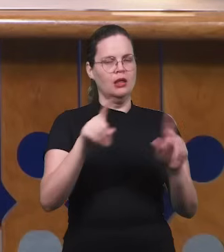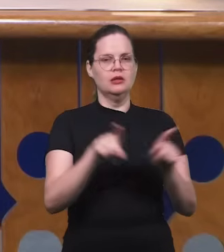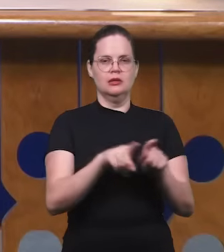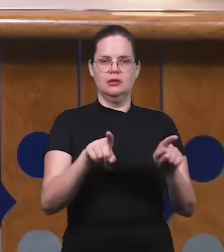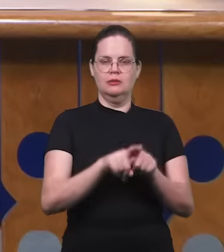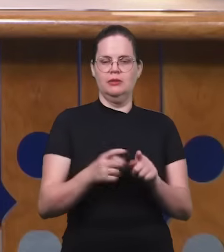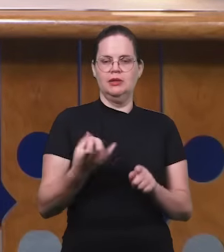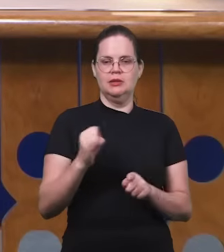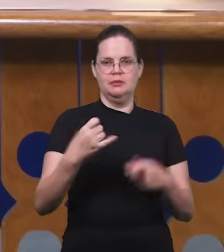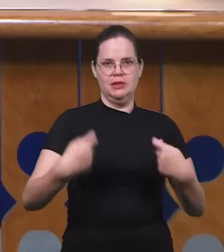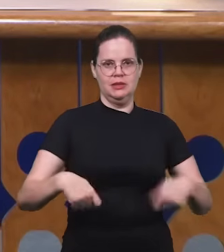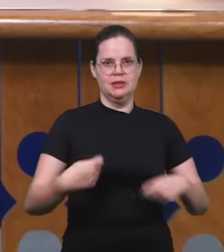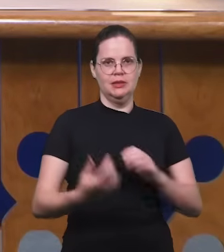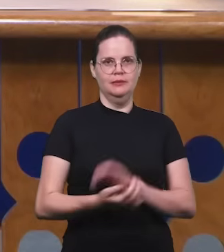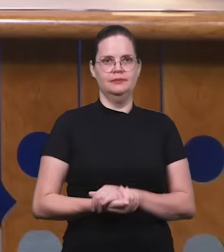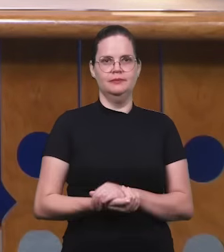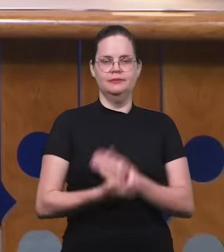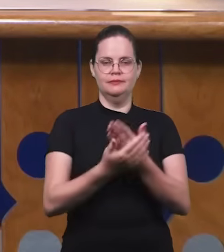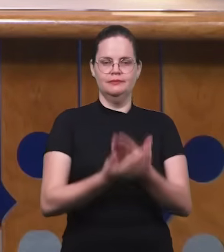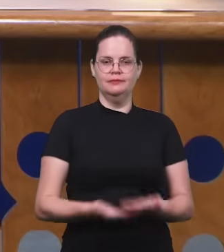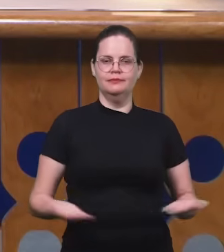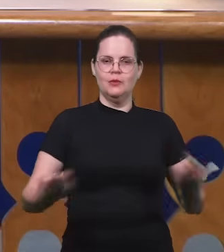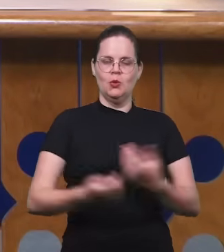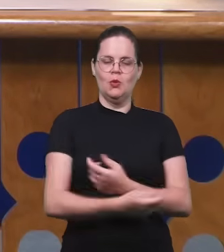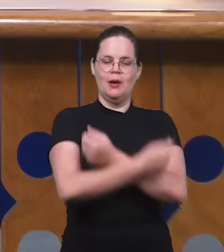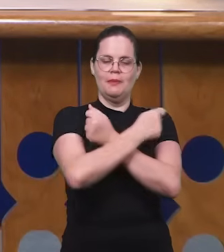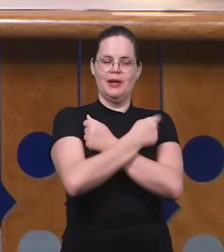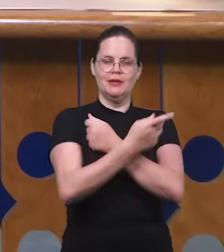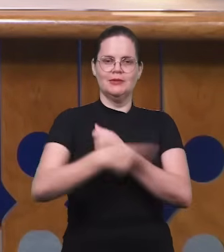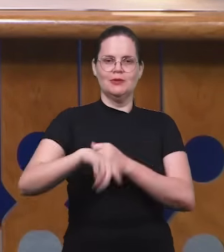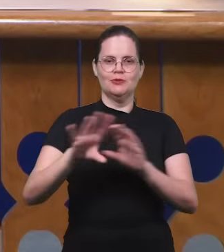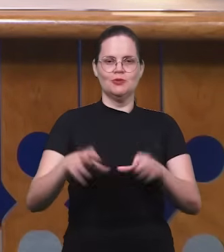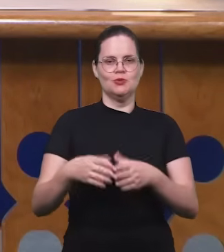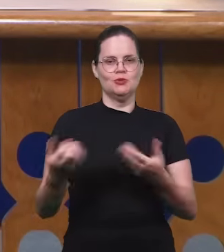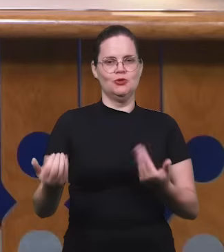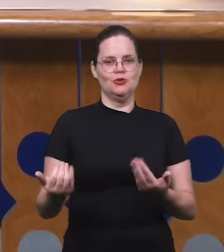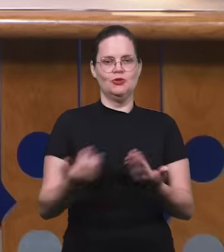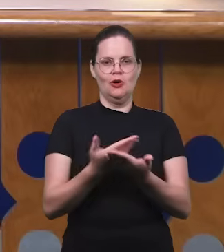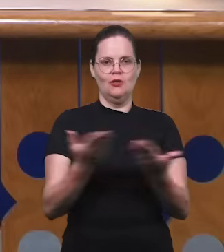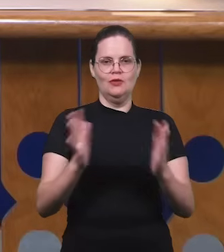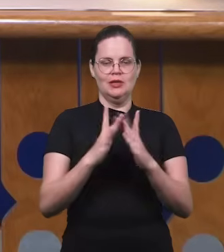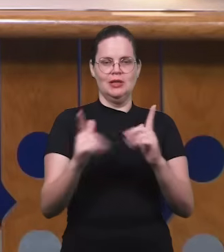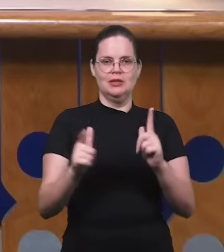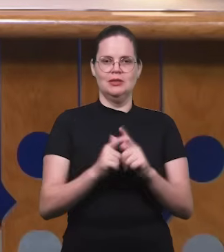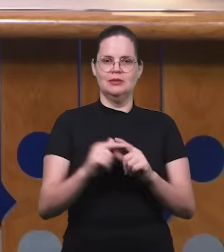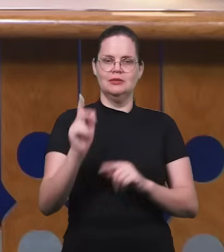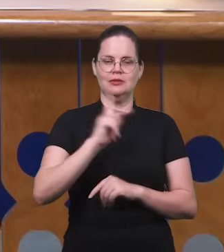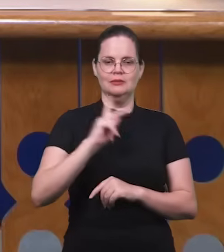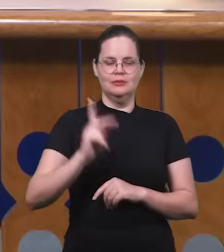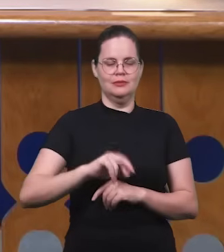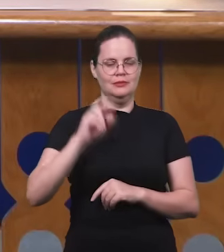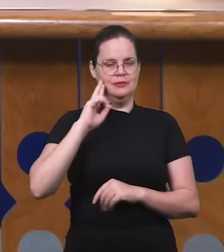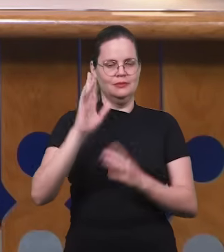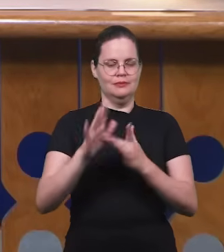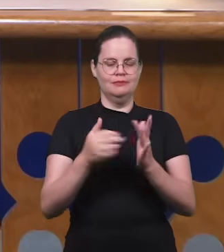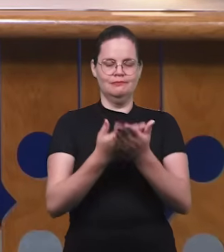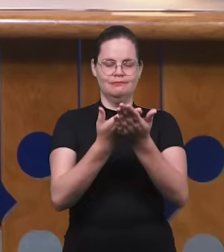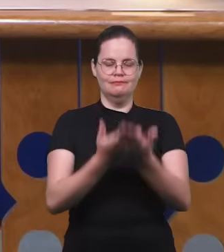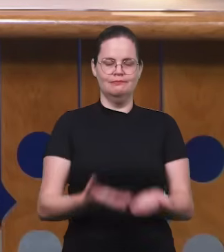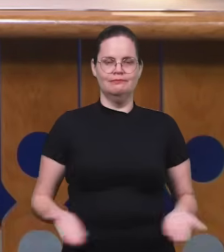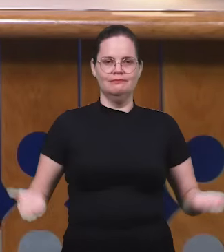toda vez que precisarem. Deixo aqui o meu abraço aos jovens, a todas as nossas igrejas, me